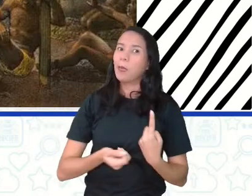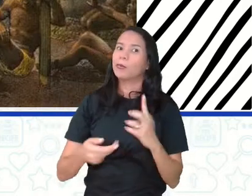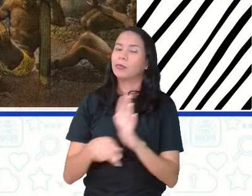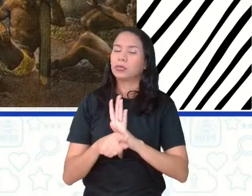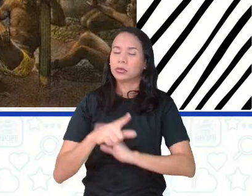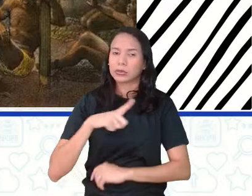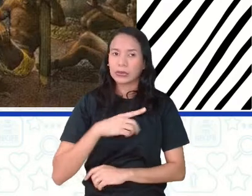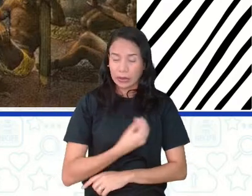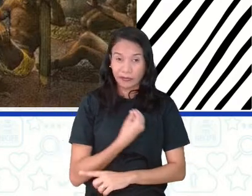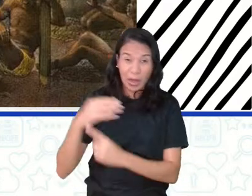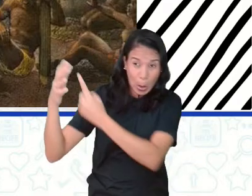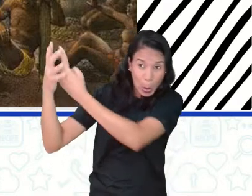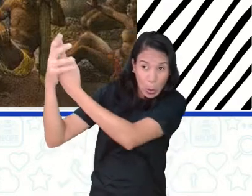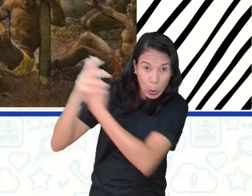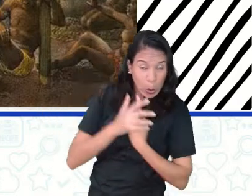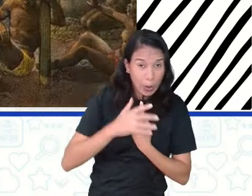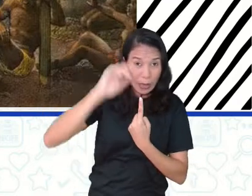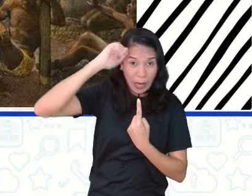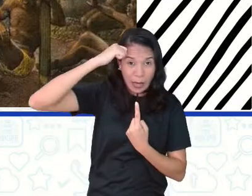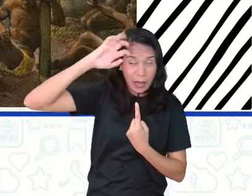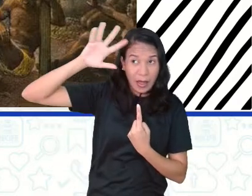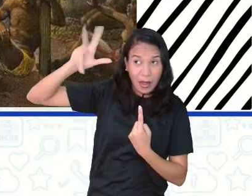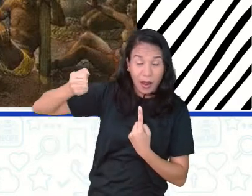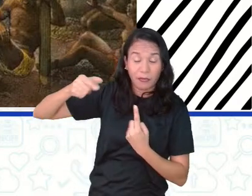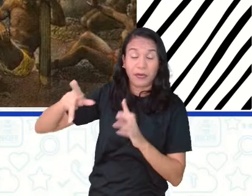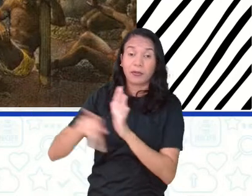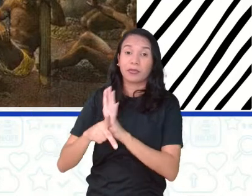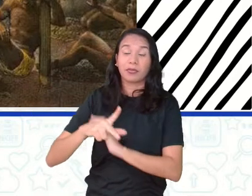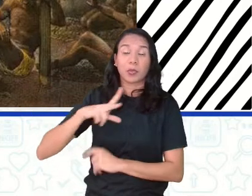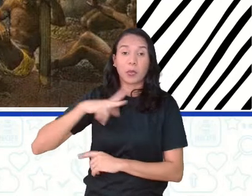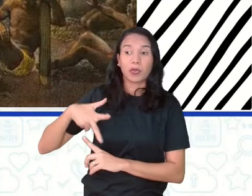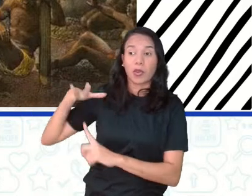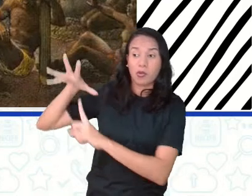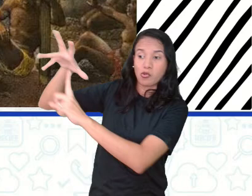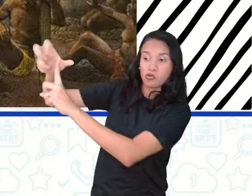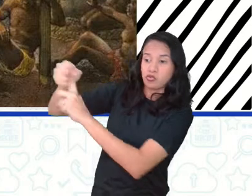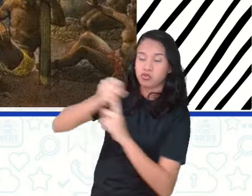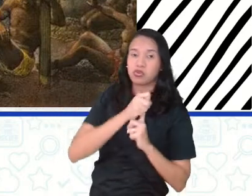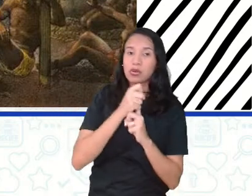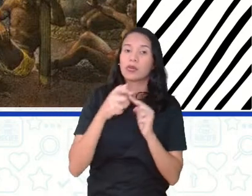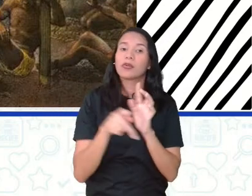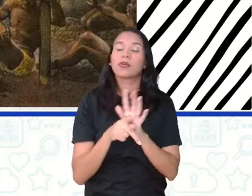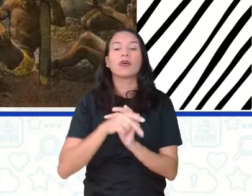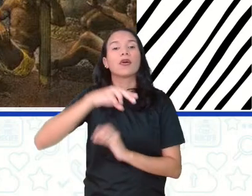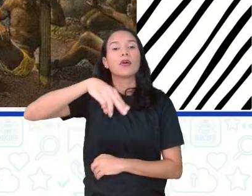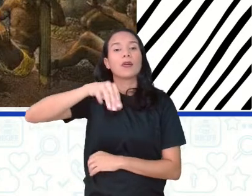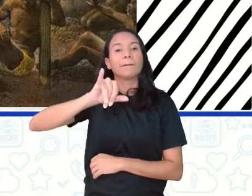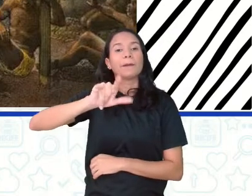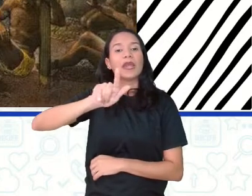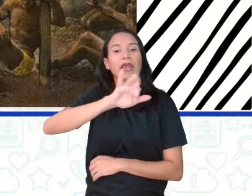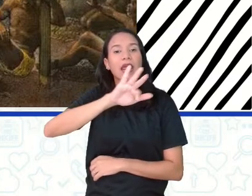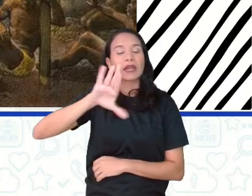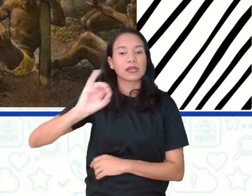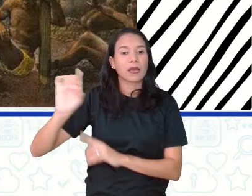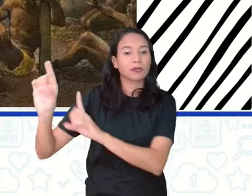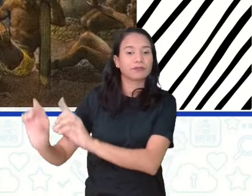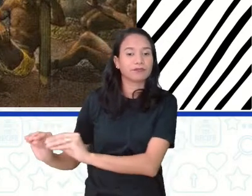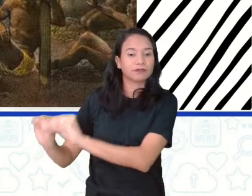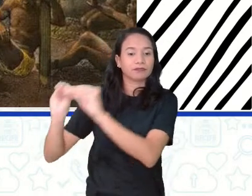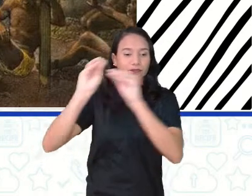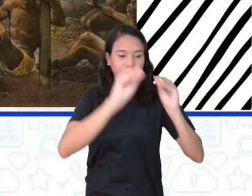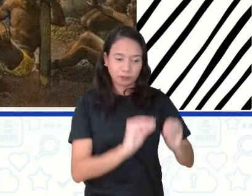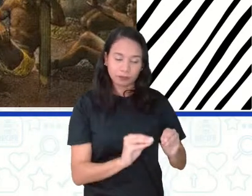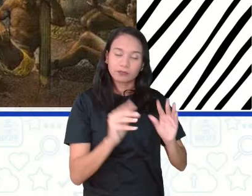forçada, né? A migração forçada, aproveitando aí para dar esse toque sobre migrações, né? Gilson já falou aqui, né? A gente